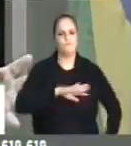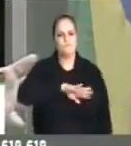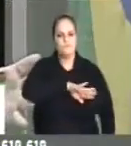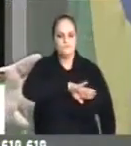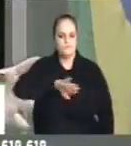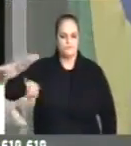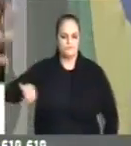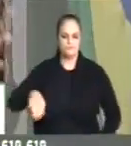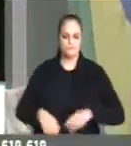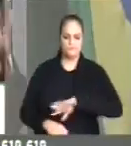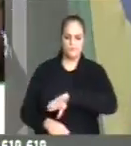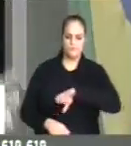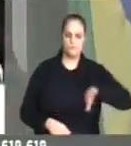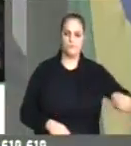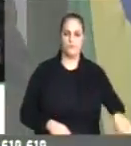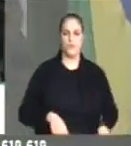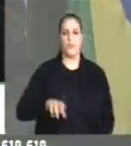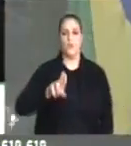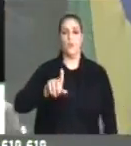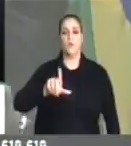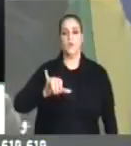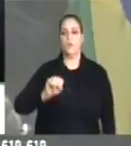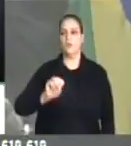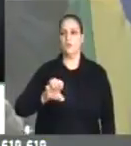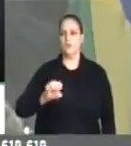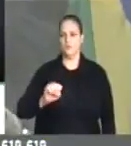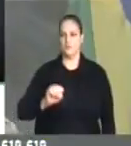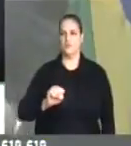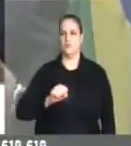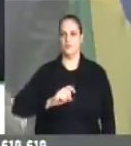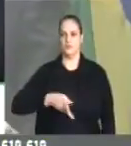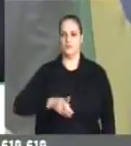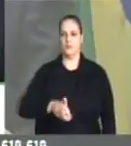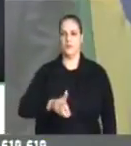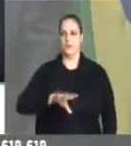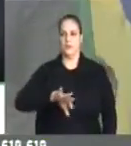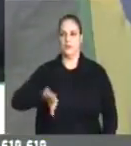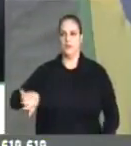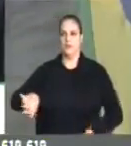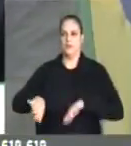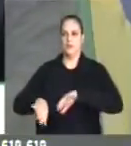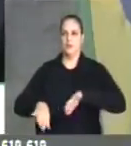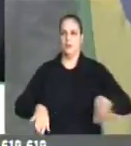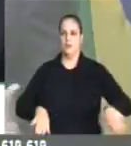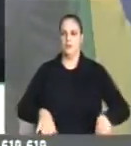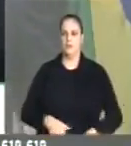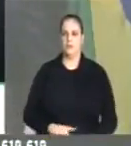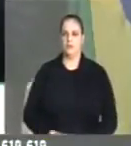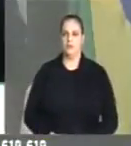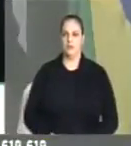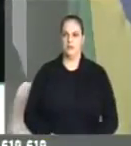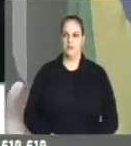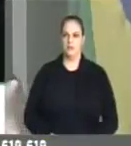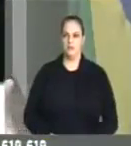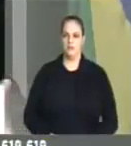aí ficava só com aqueles que realmente ele gostava e que varava a